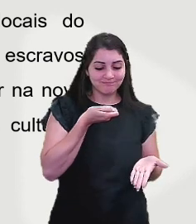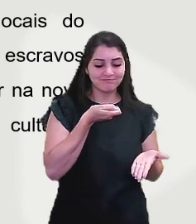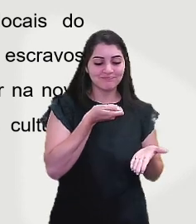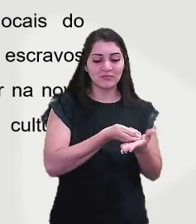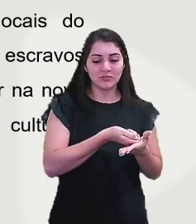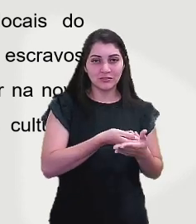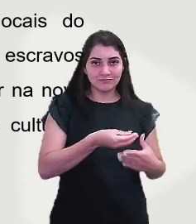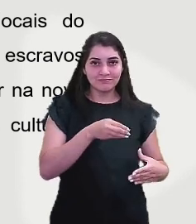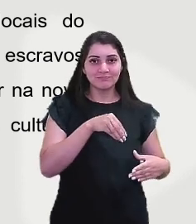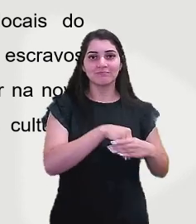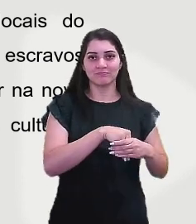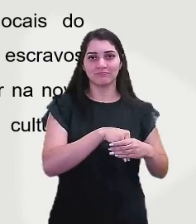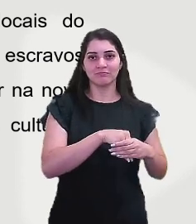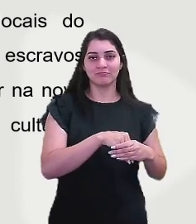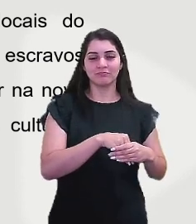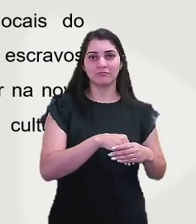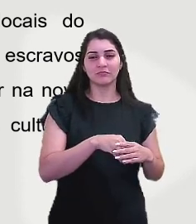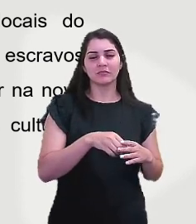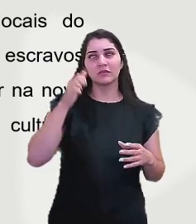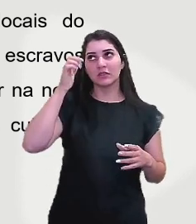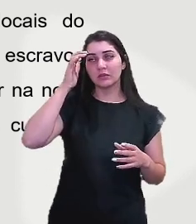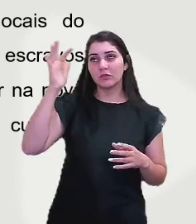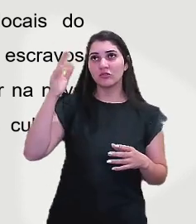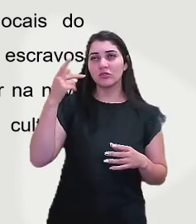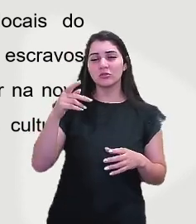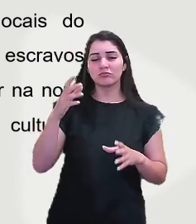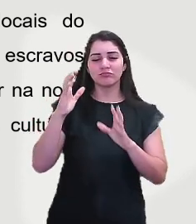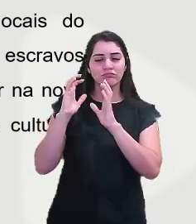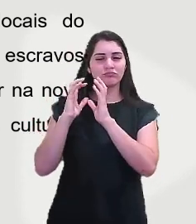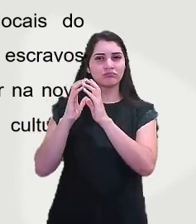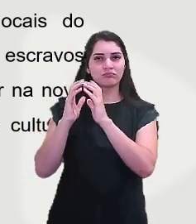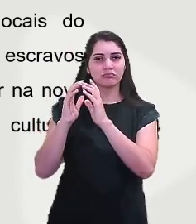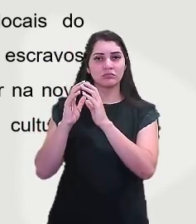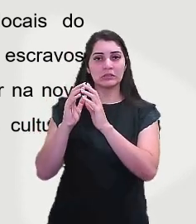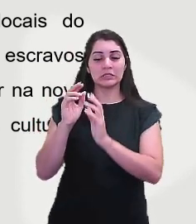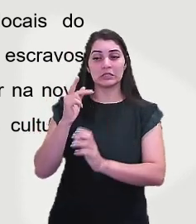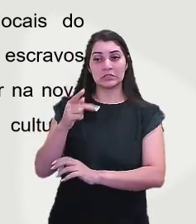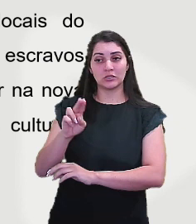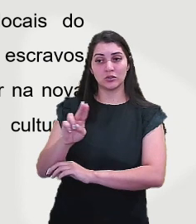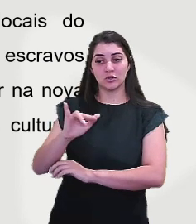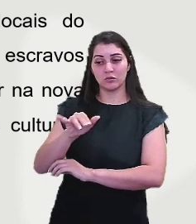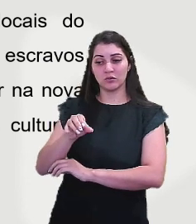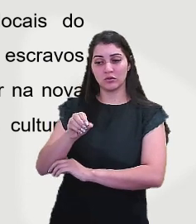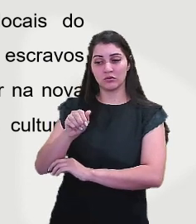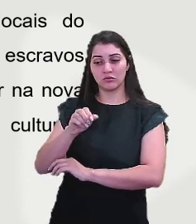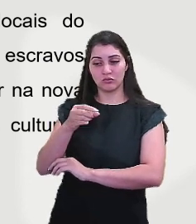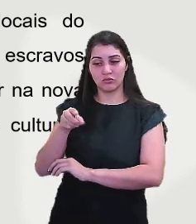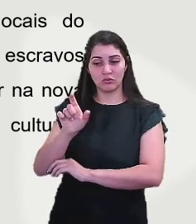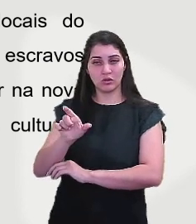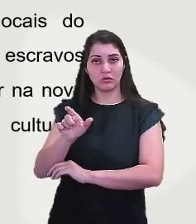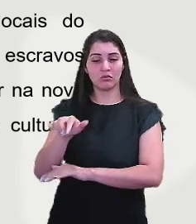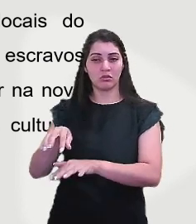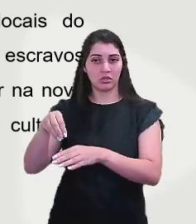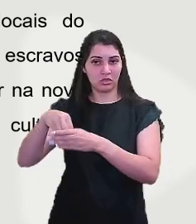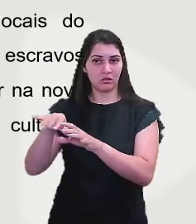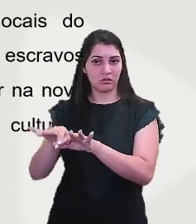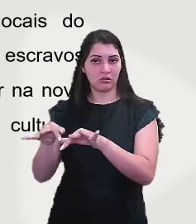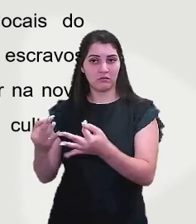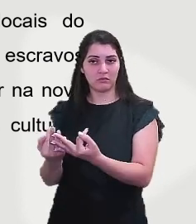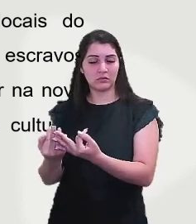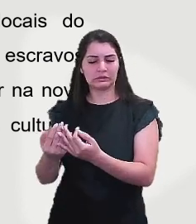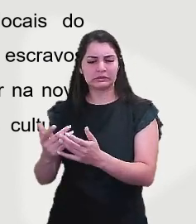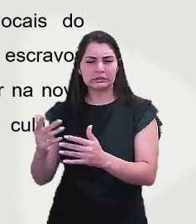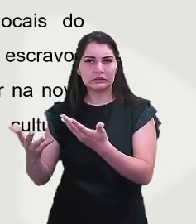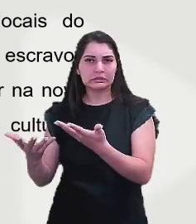ser inseridos. Você, imagine aí na sua cabeça, você, seu nome é João, você tá na sua família, assim, assim,